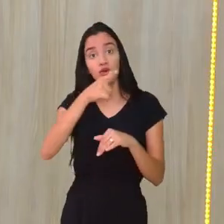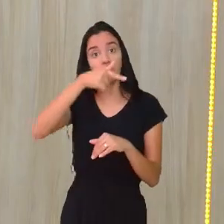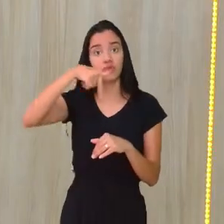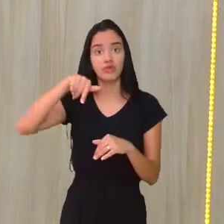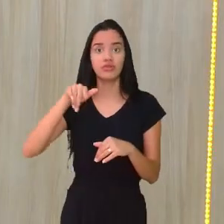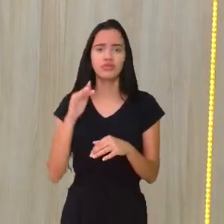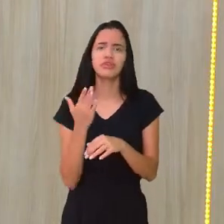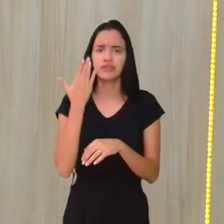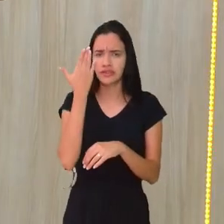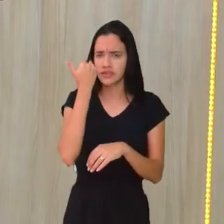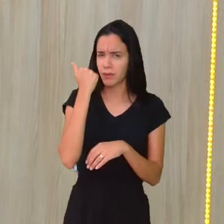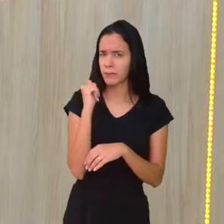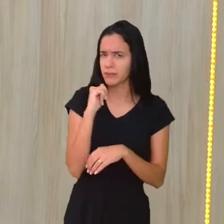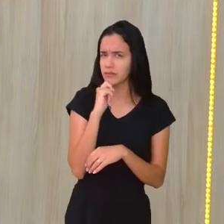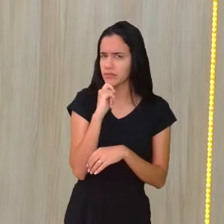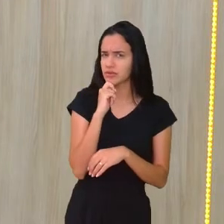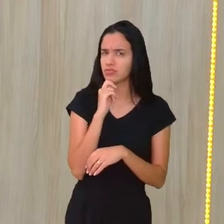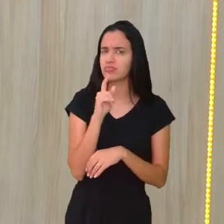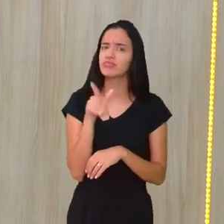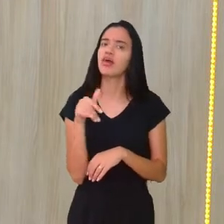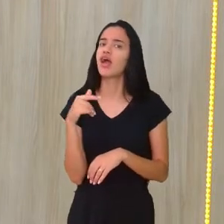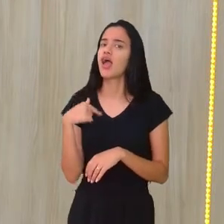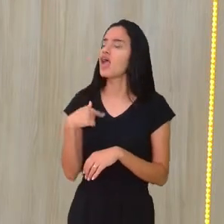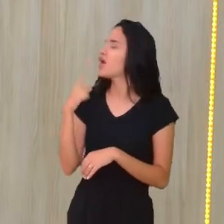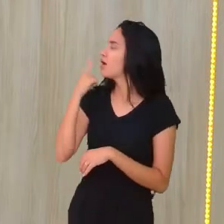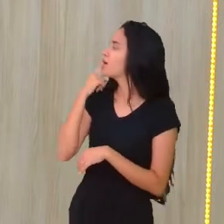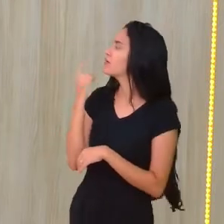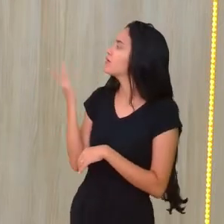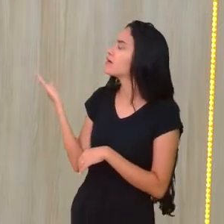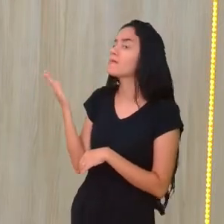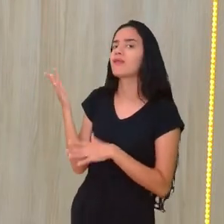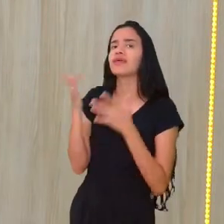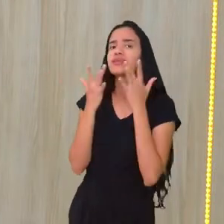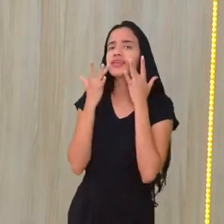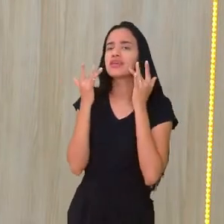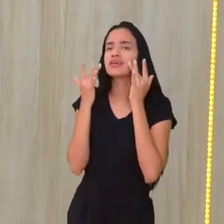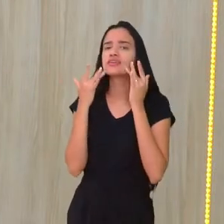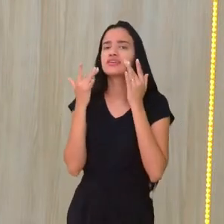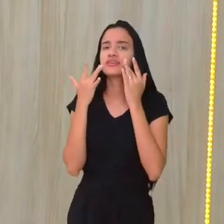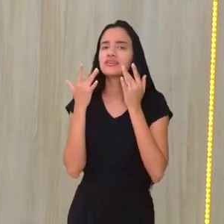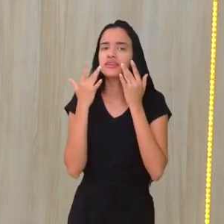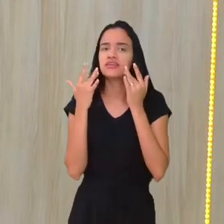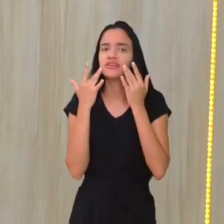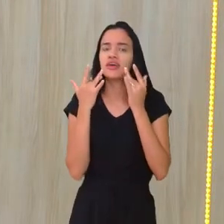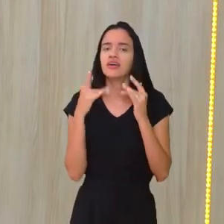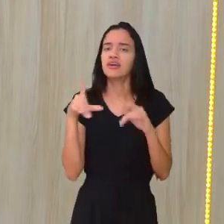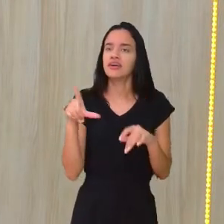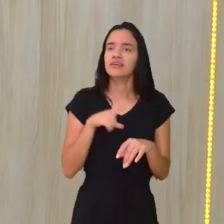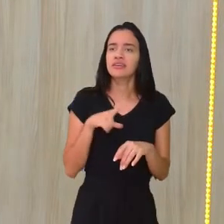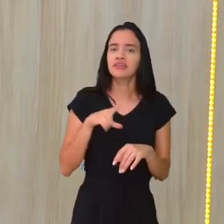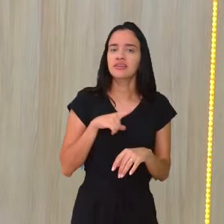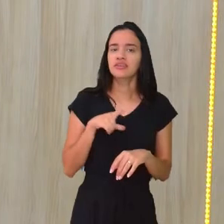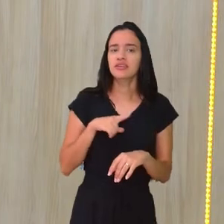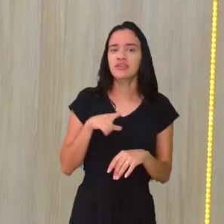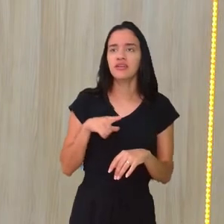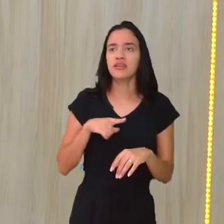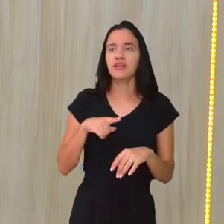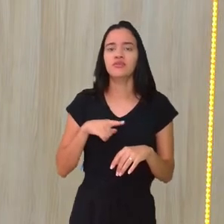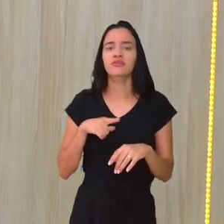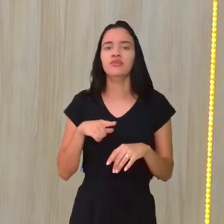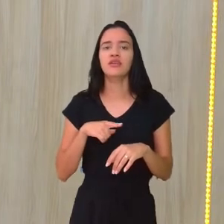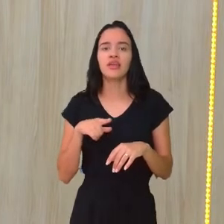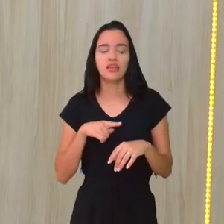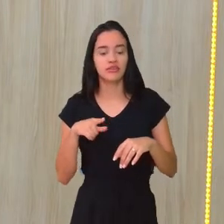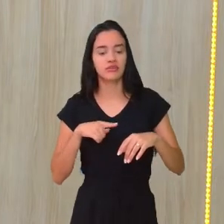vocês sabiam que aí, não é, nesse teatro ao ar livre, que tem esse formato de